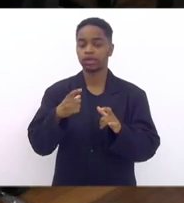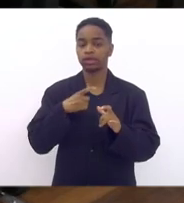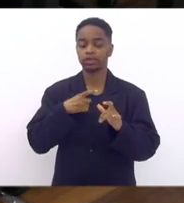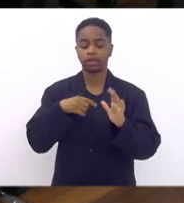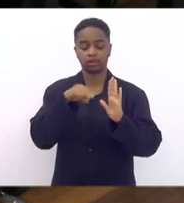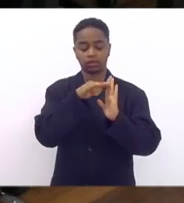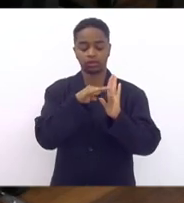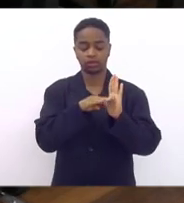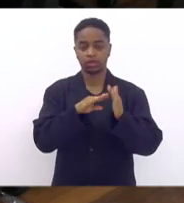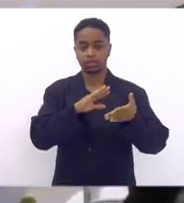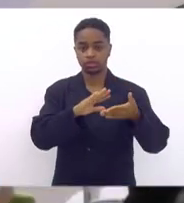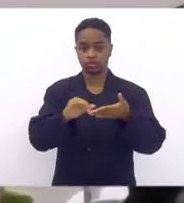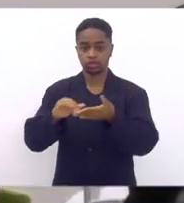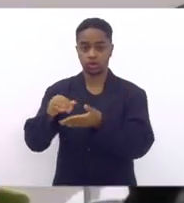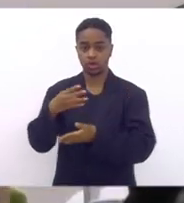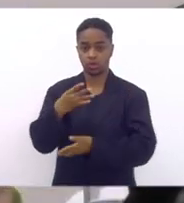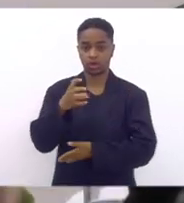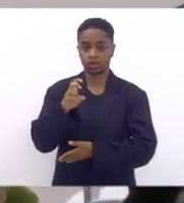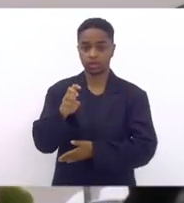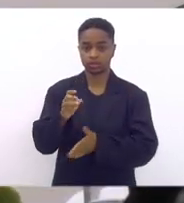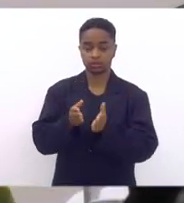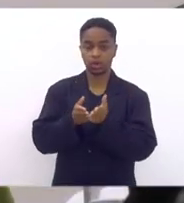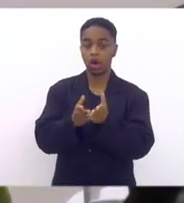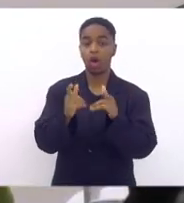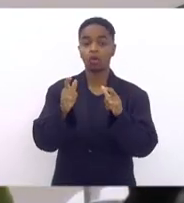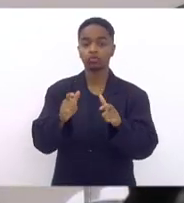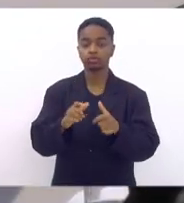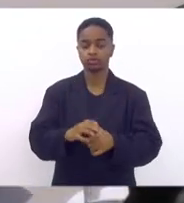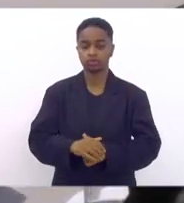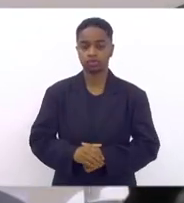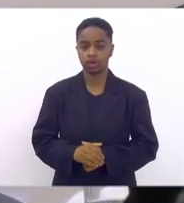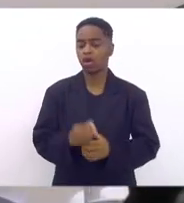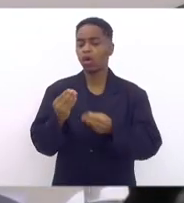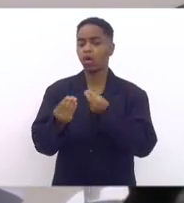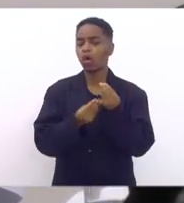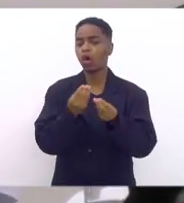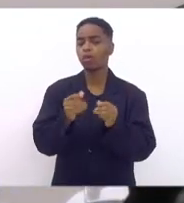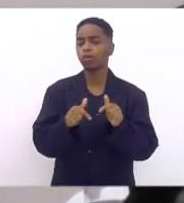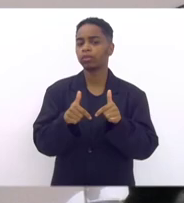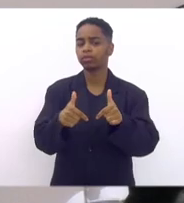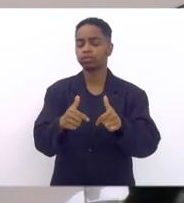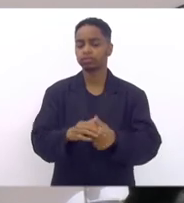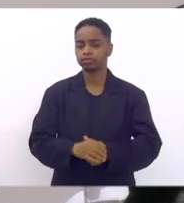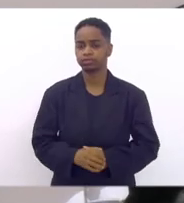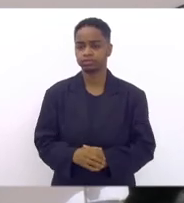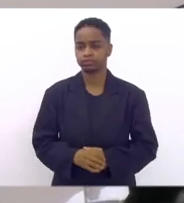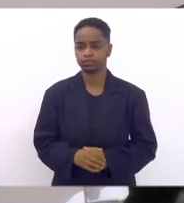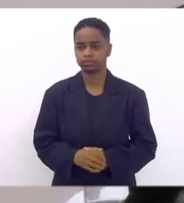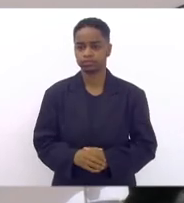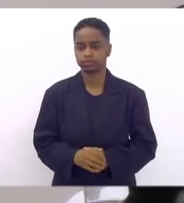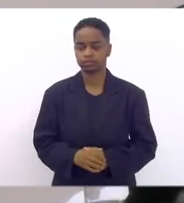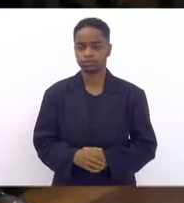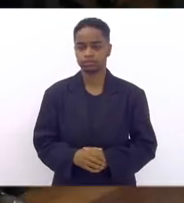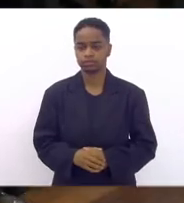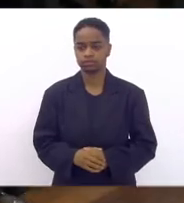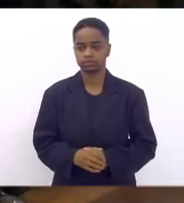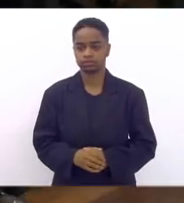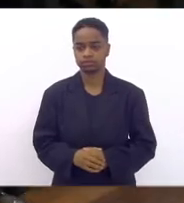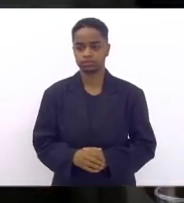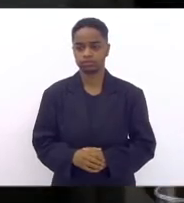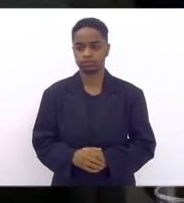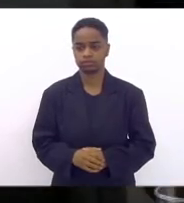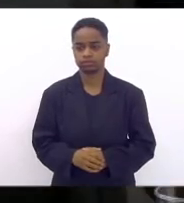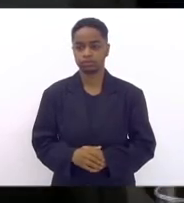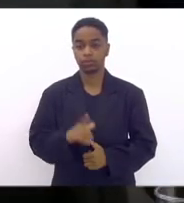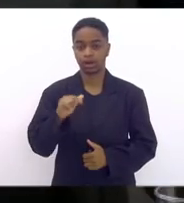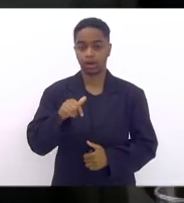abandonadas na L guanabar que passo está concretamente que passo está essa era a minha